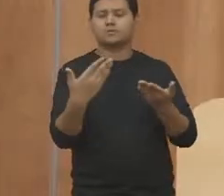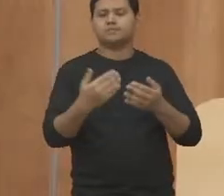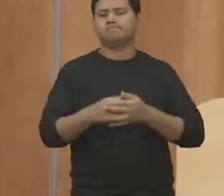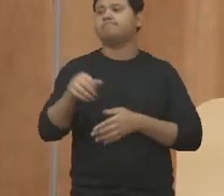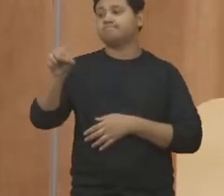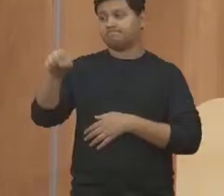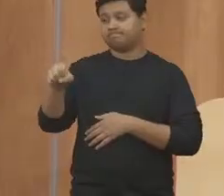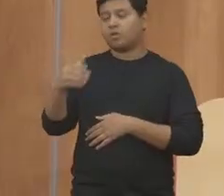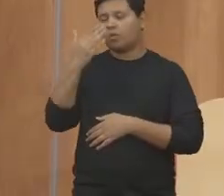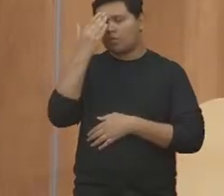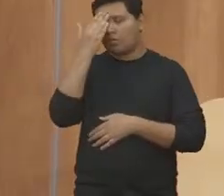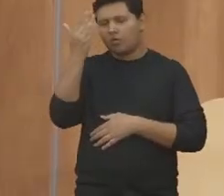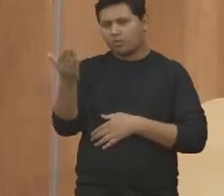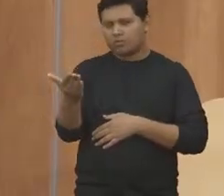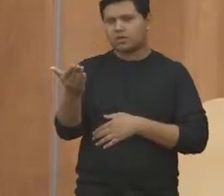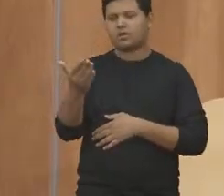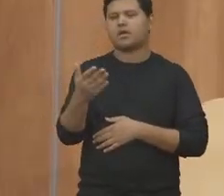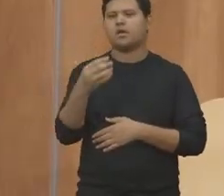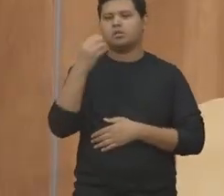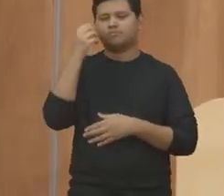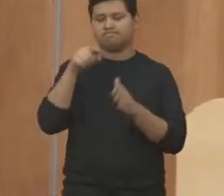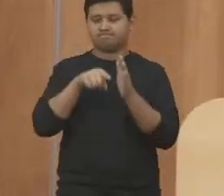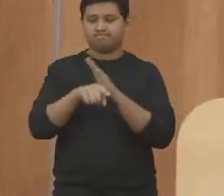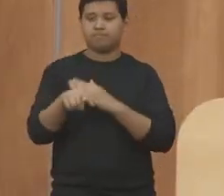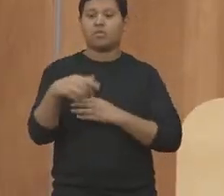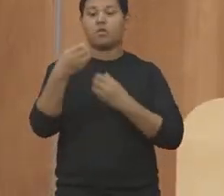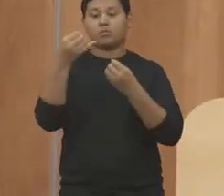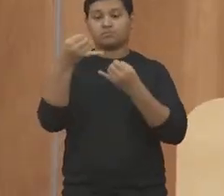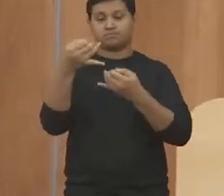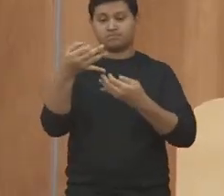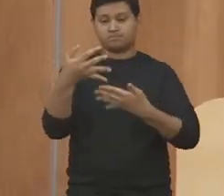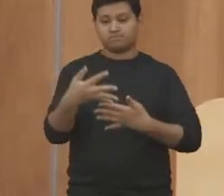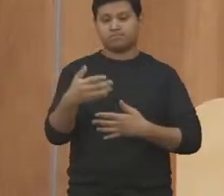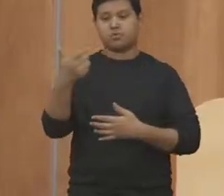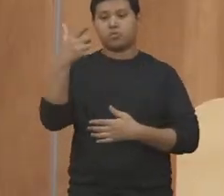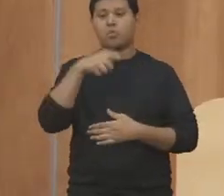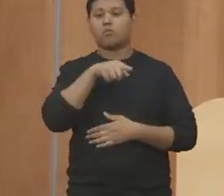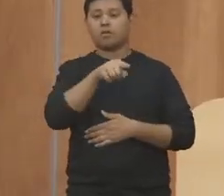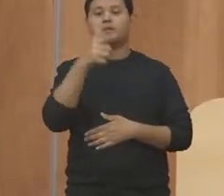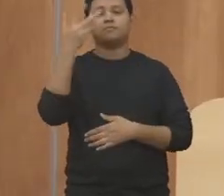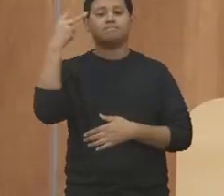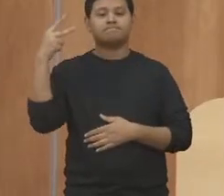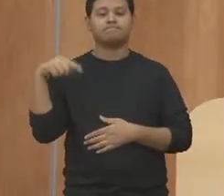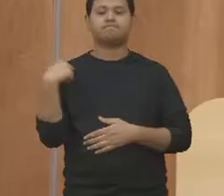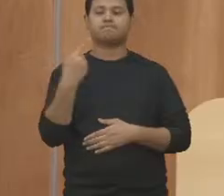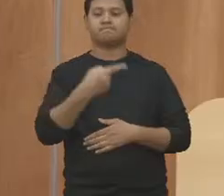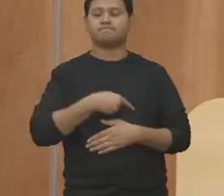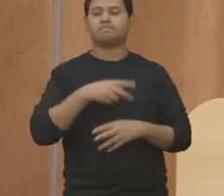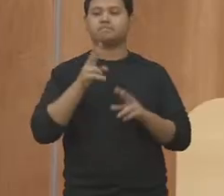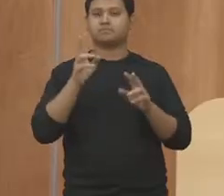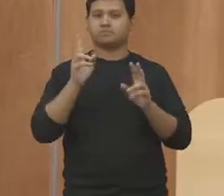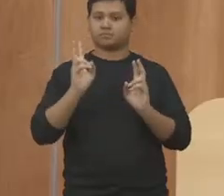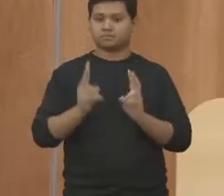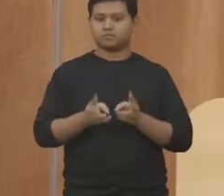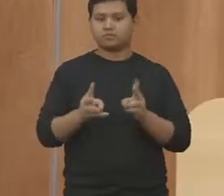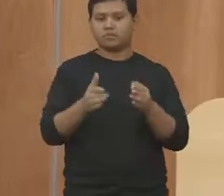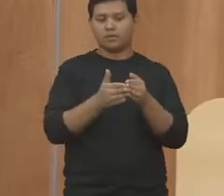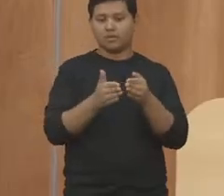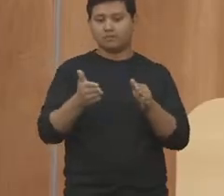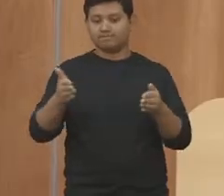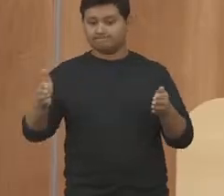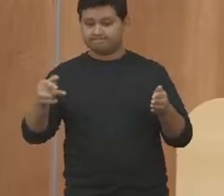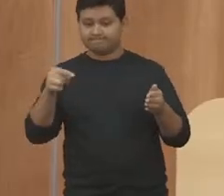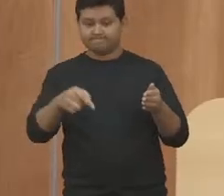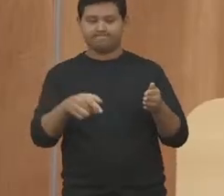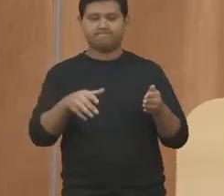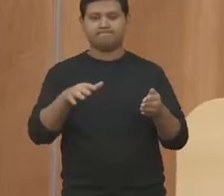Sim, Daniela, obrigado pela ponderação. Conforme eu já expliquei aqui para os vereadores, a gente vem passando por um período aí